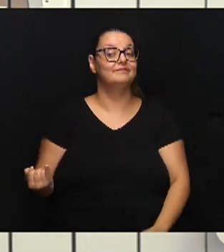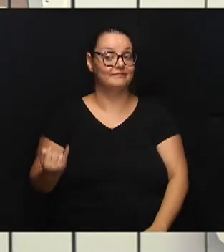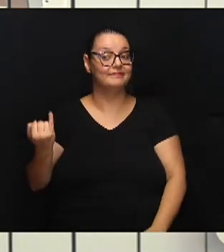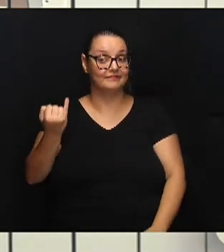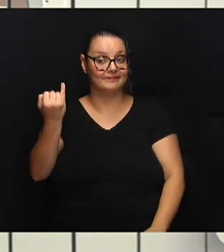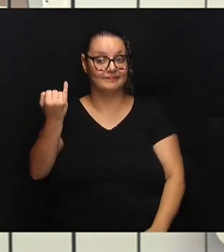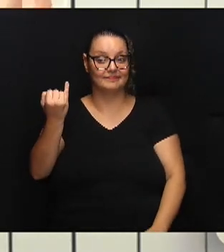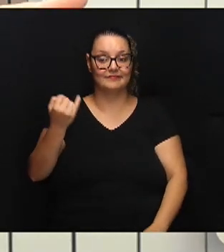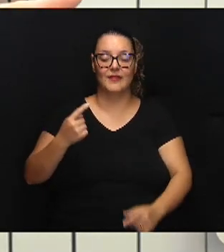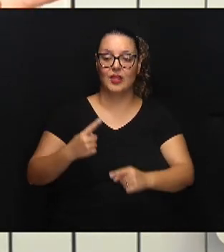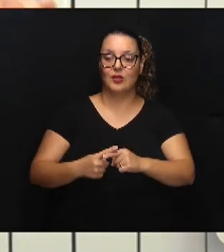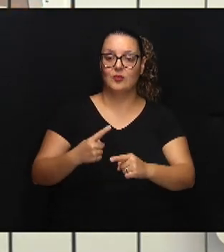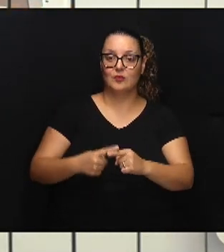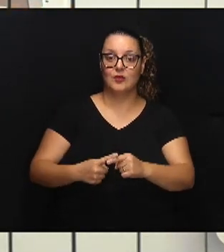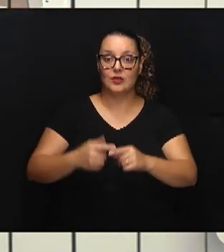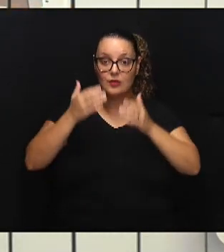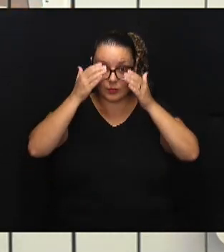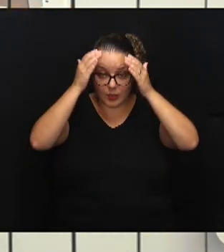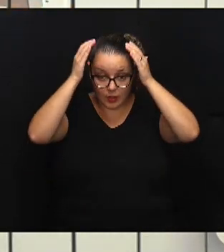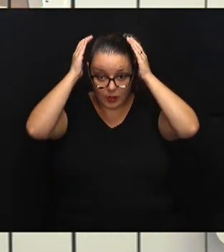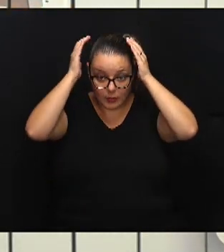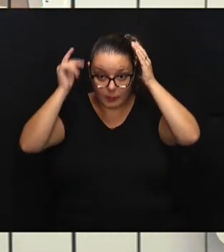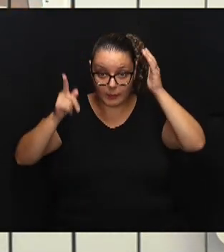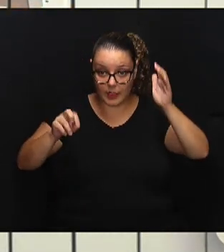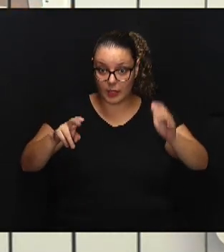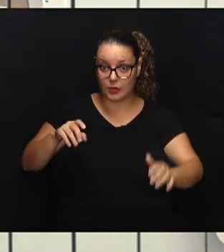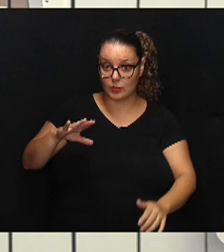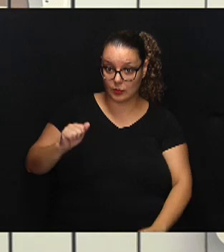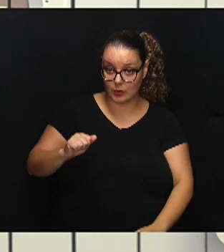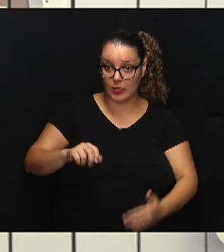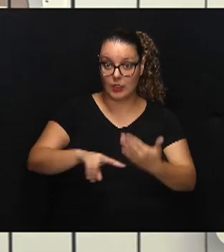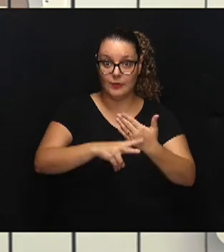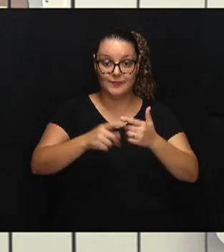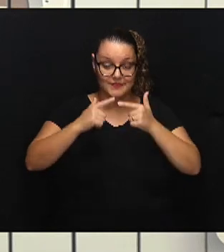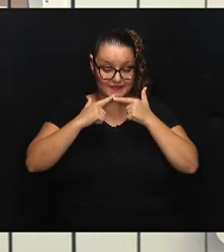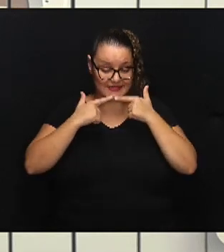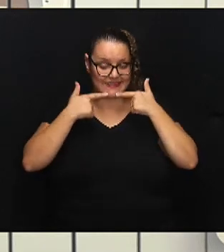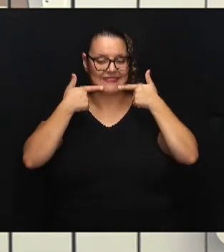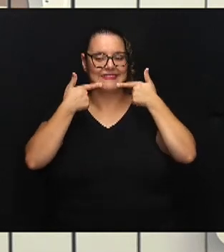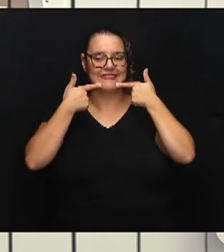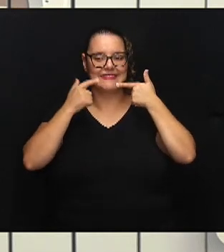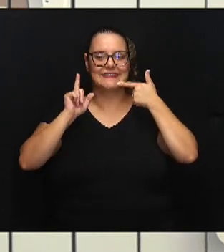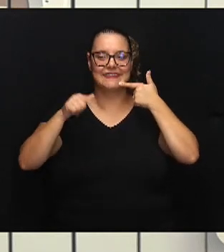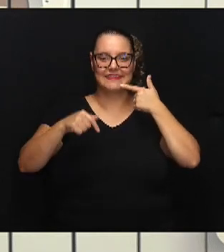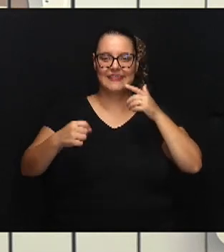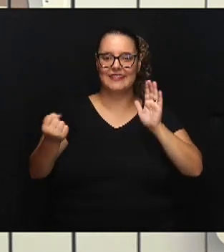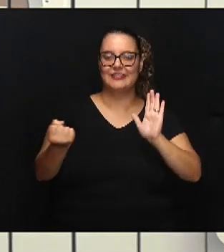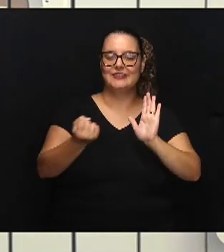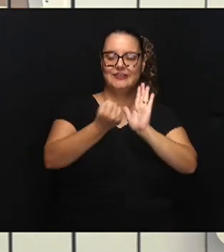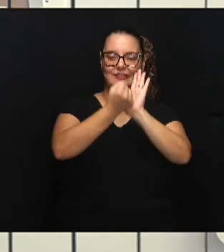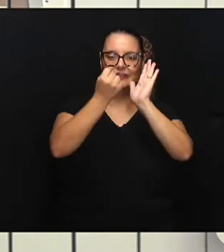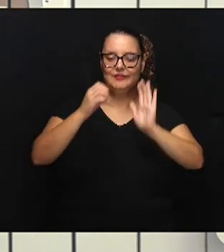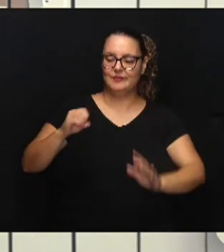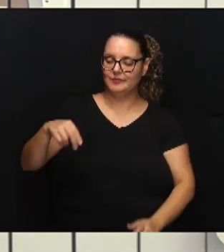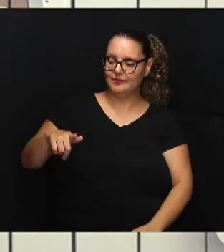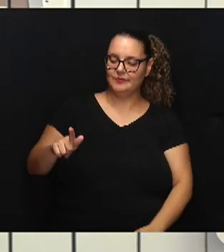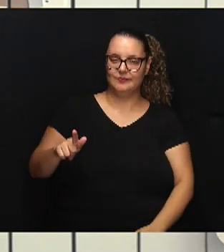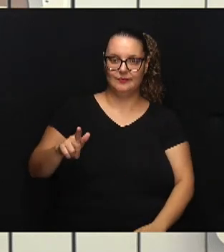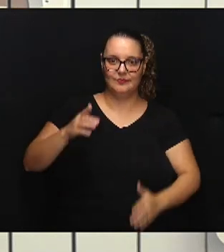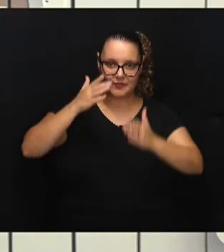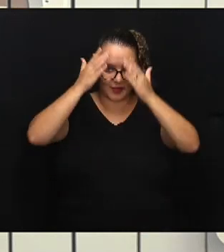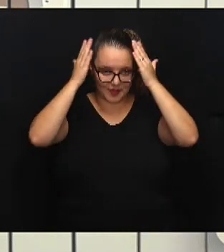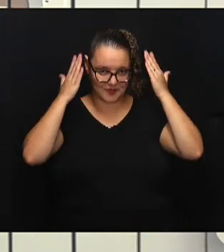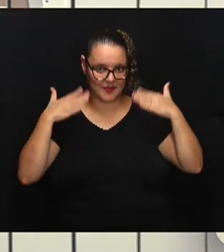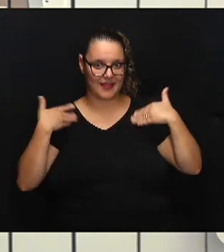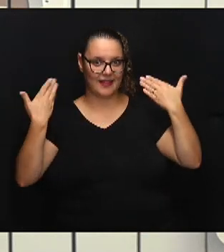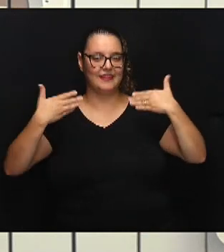importante, porque uma peruca pode gerar um grande sorriso. Esse é o slogan da ONG Cabelegria,